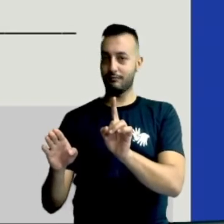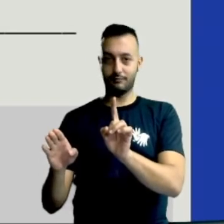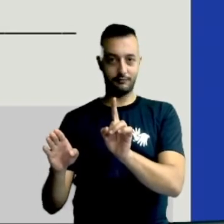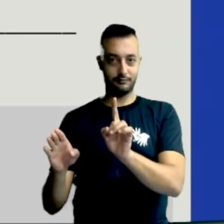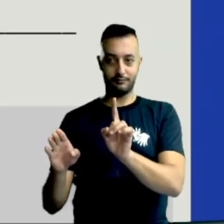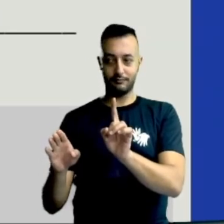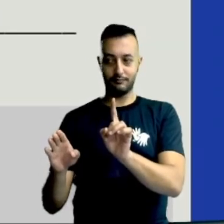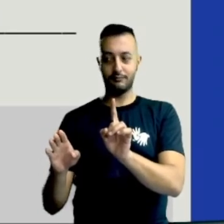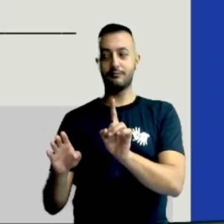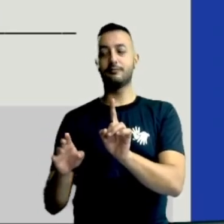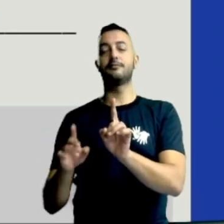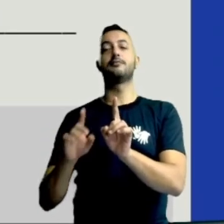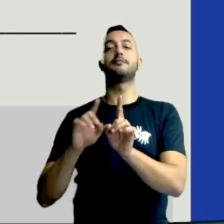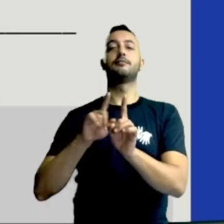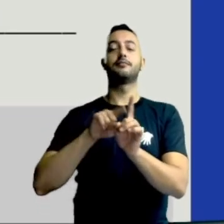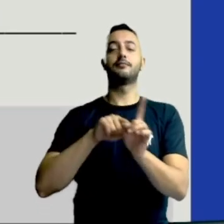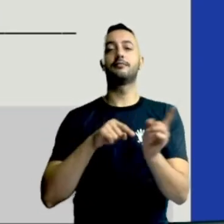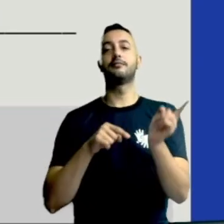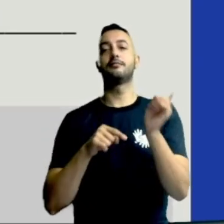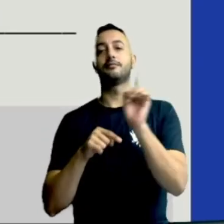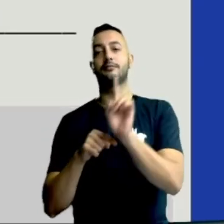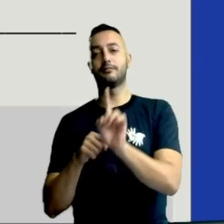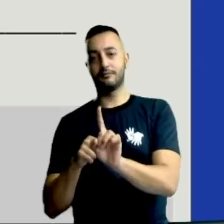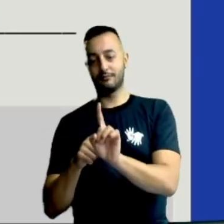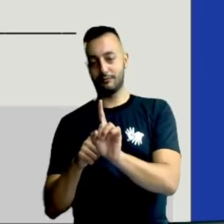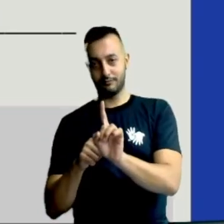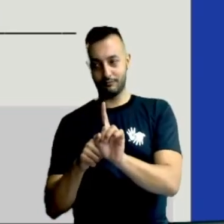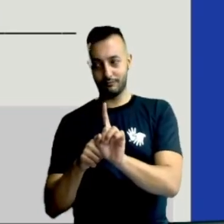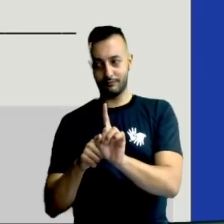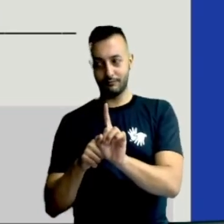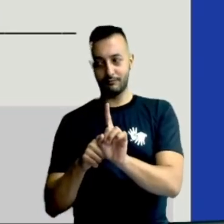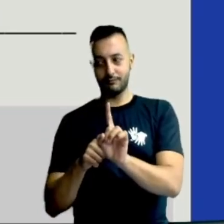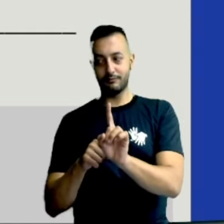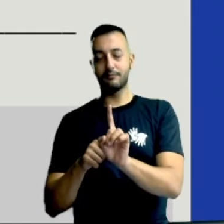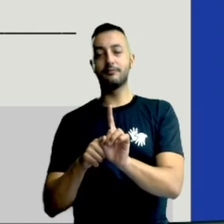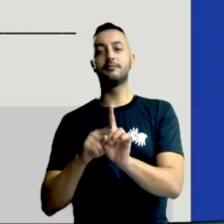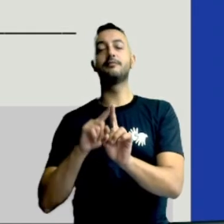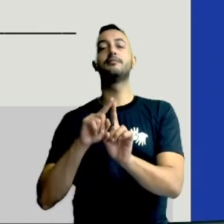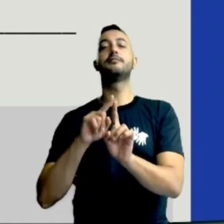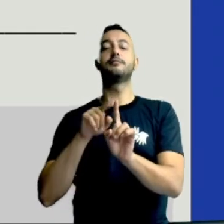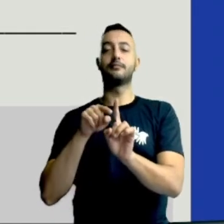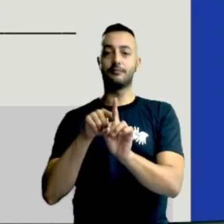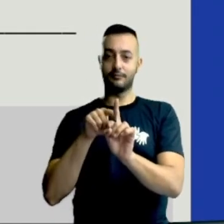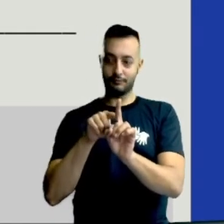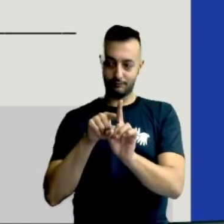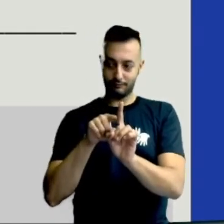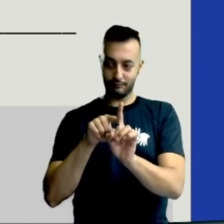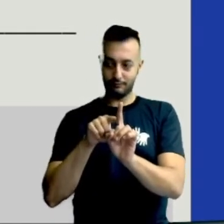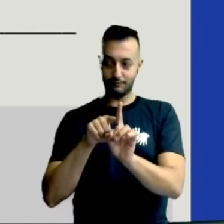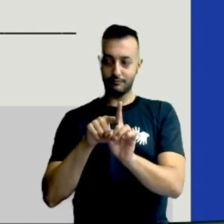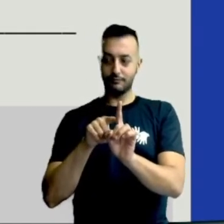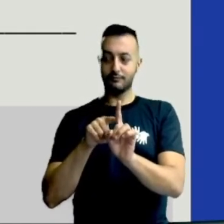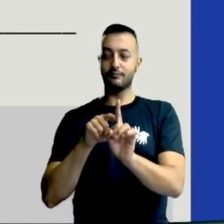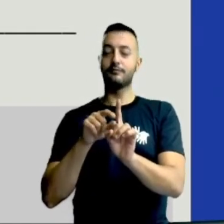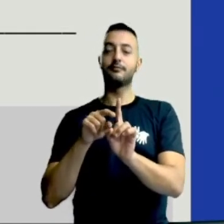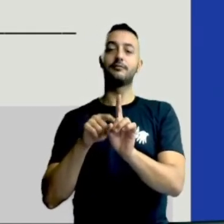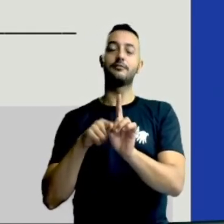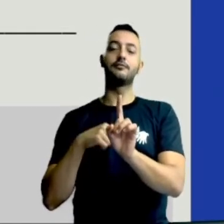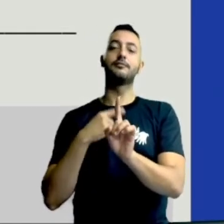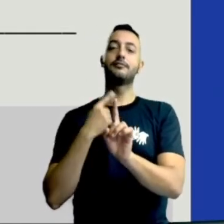certo? Eu tenho que passar ele para a casa da dezena. E na dezena, eu